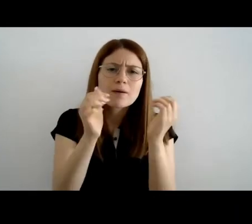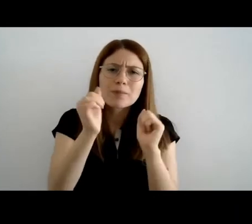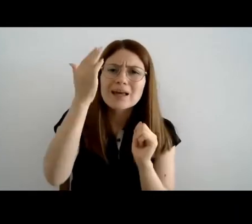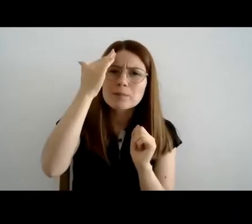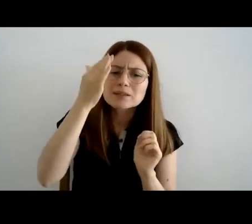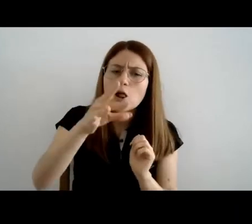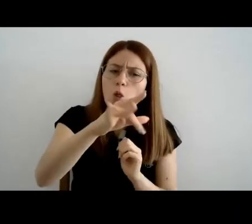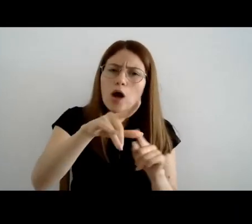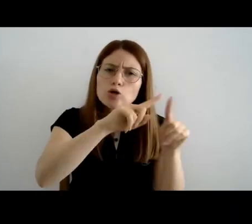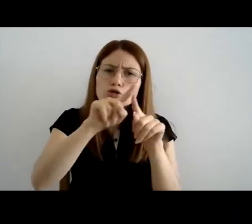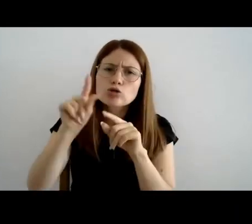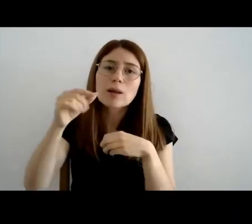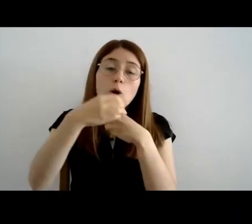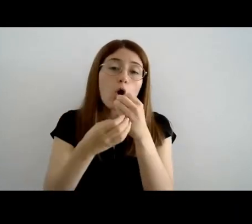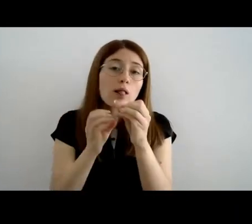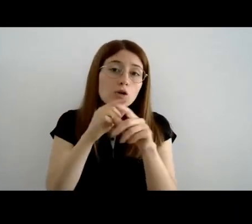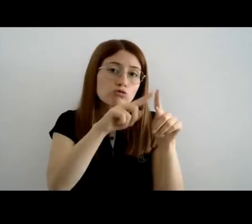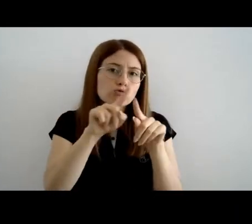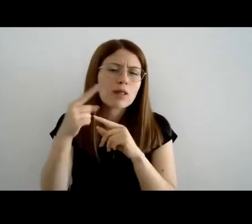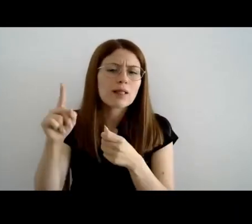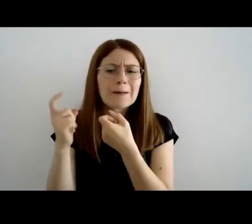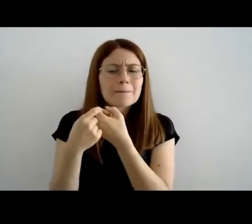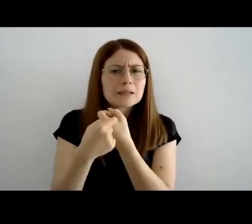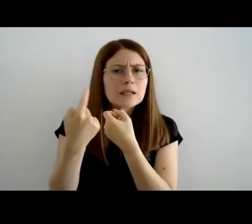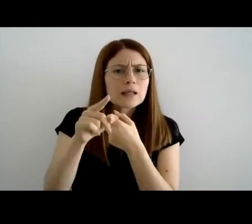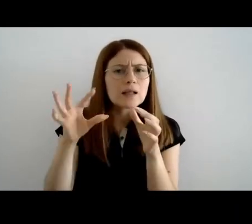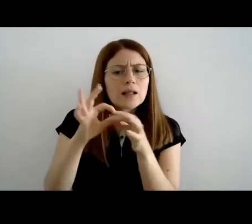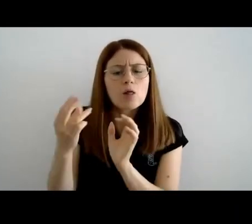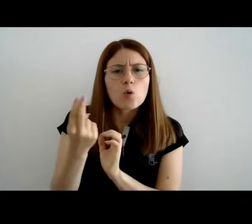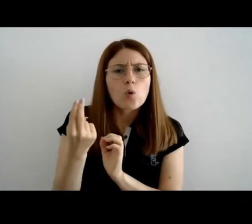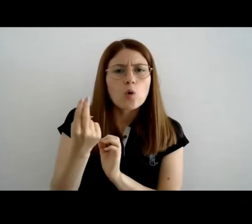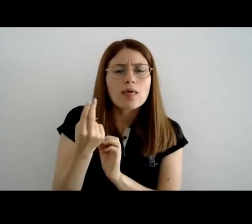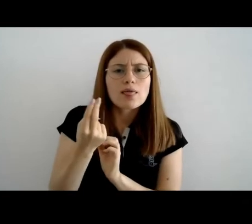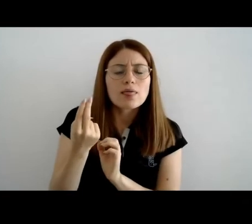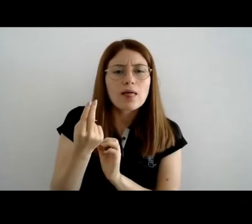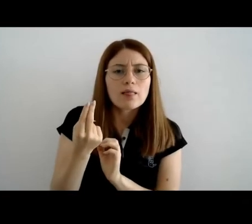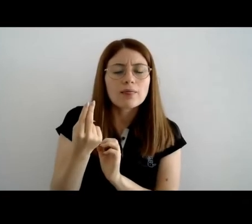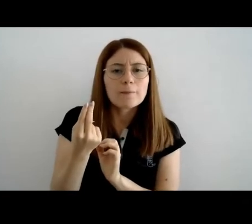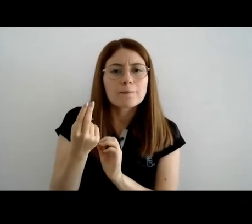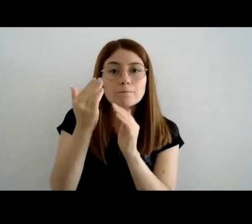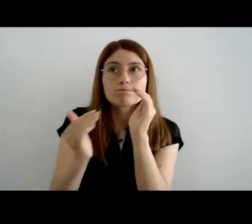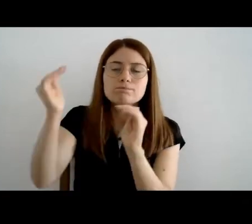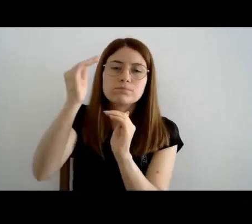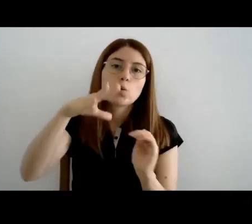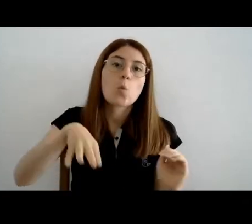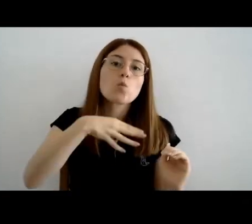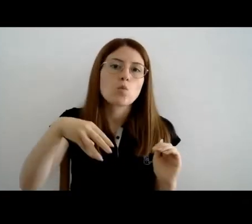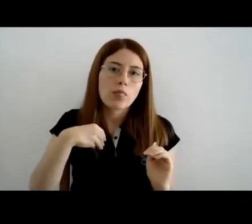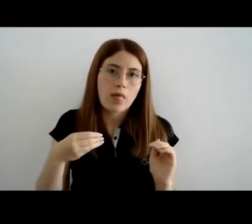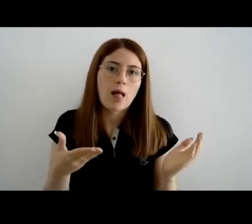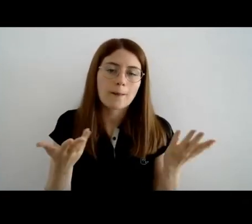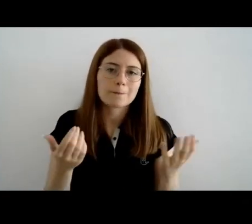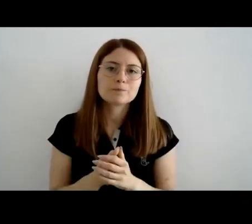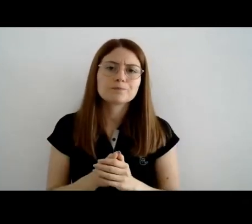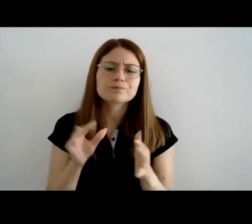em diversos continentes, e tem as tais parcerias estabelecidas com unidades de topo mundial. Então, em termos